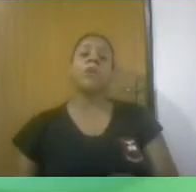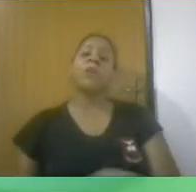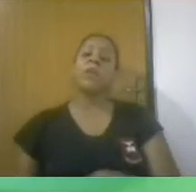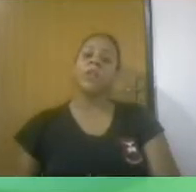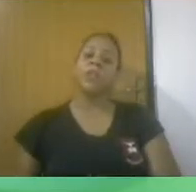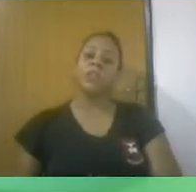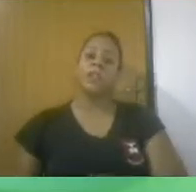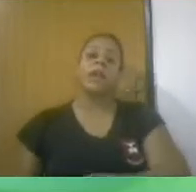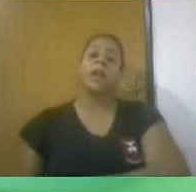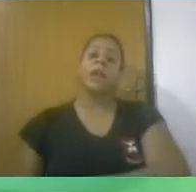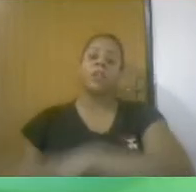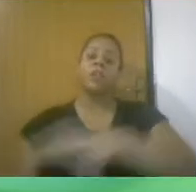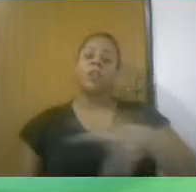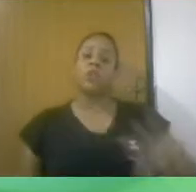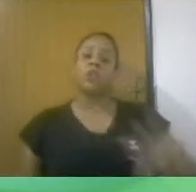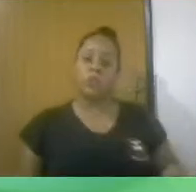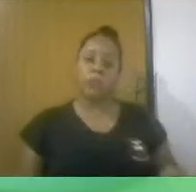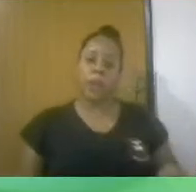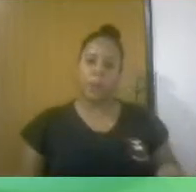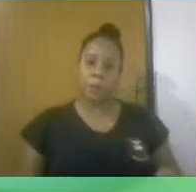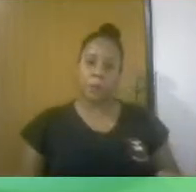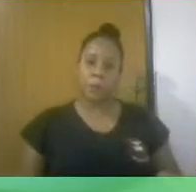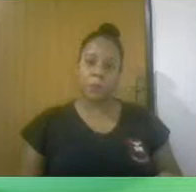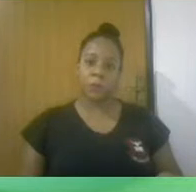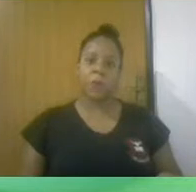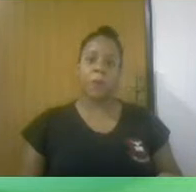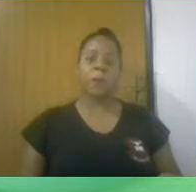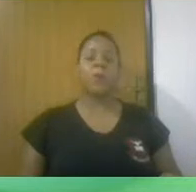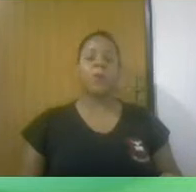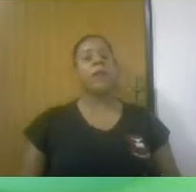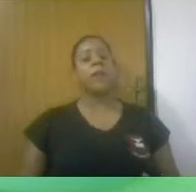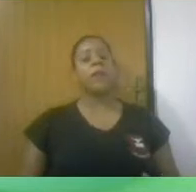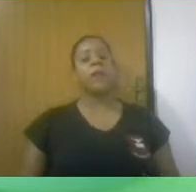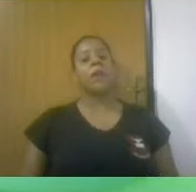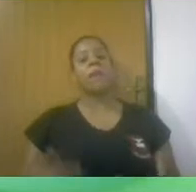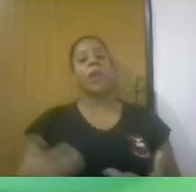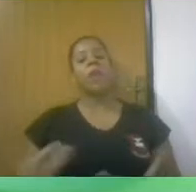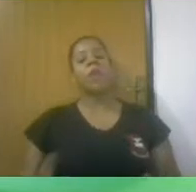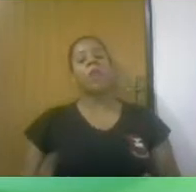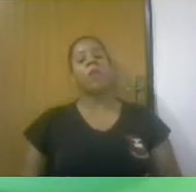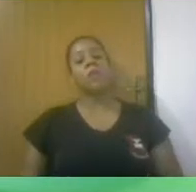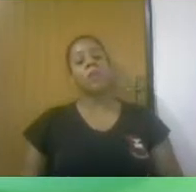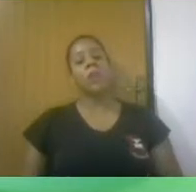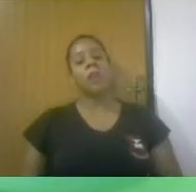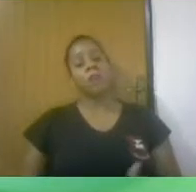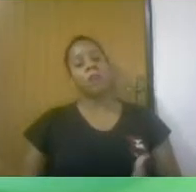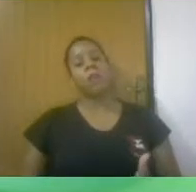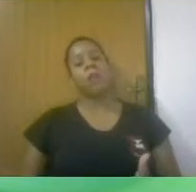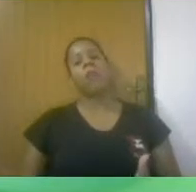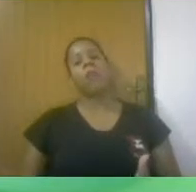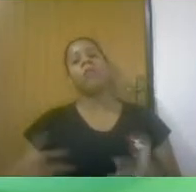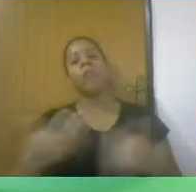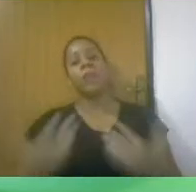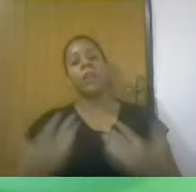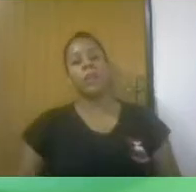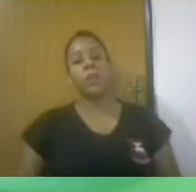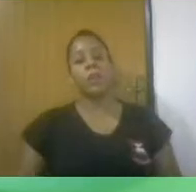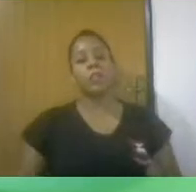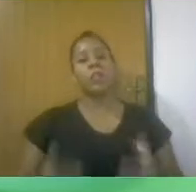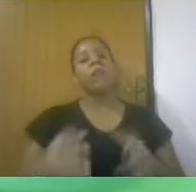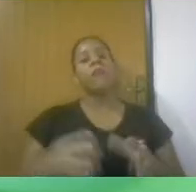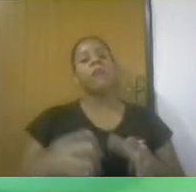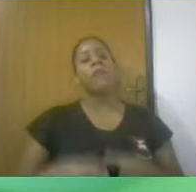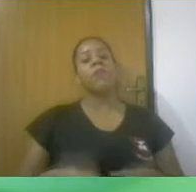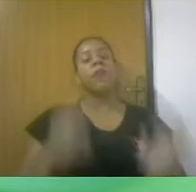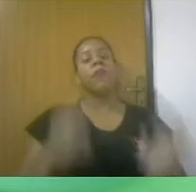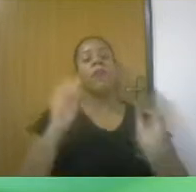o rei não poderia estar em todos os lugares ao mesmo tempo, então é como se os